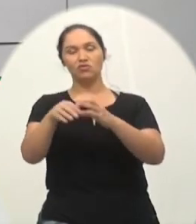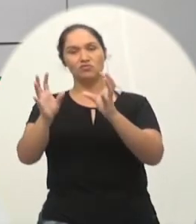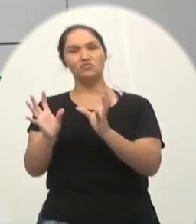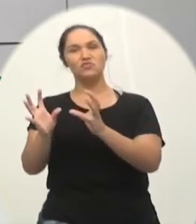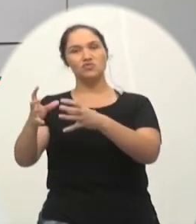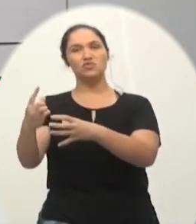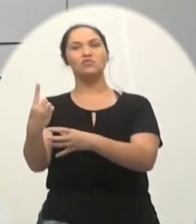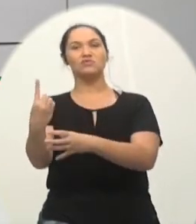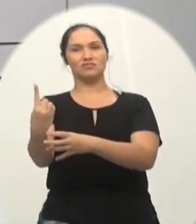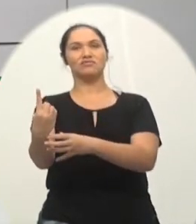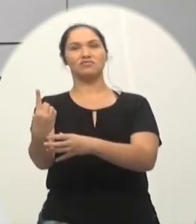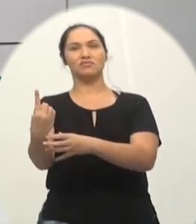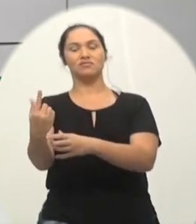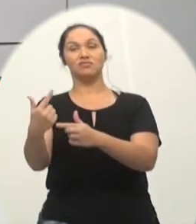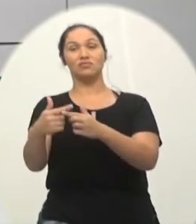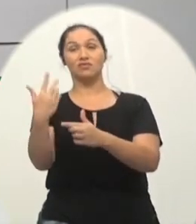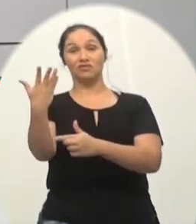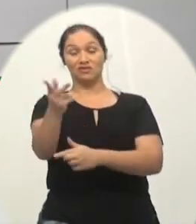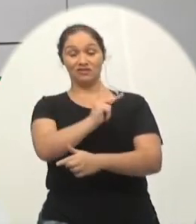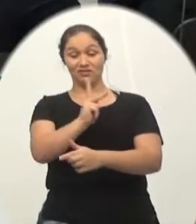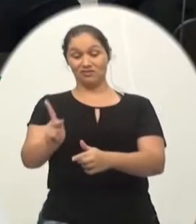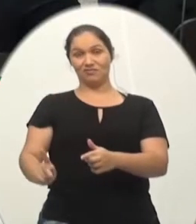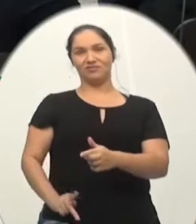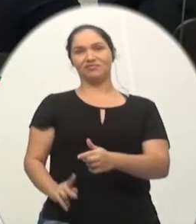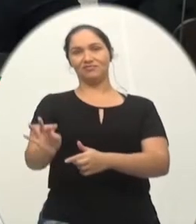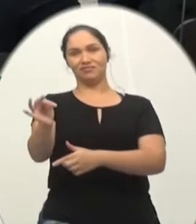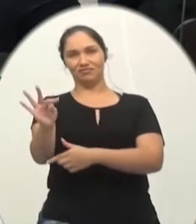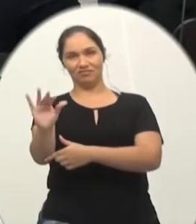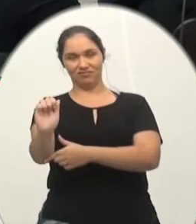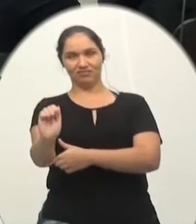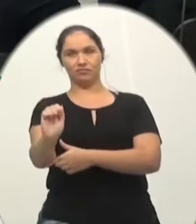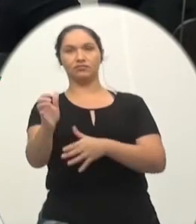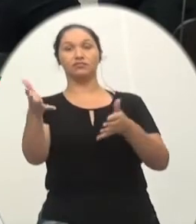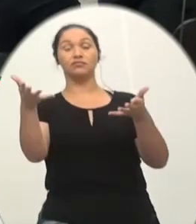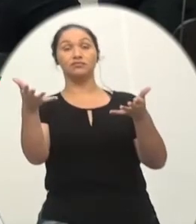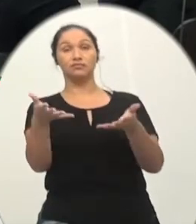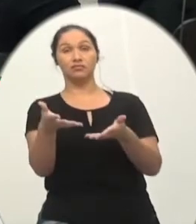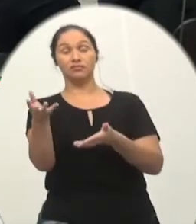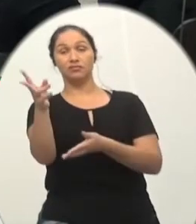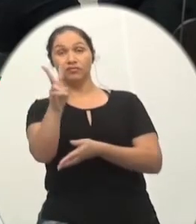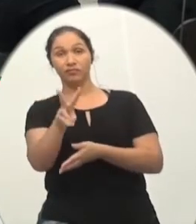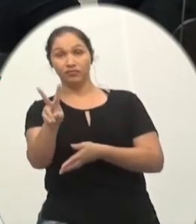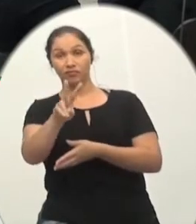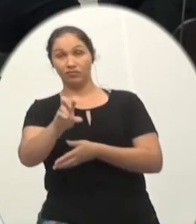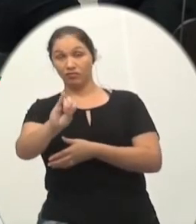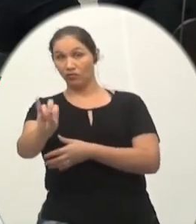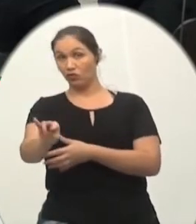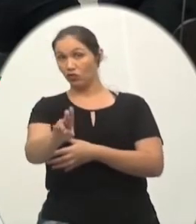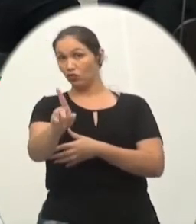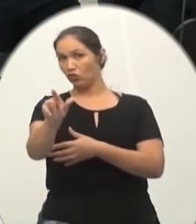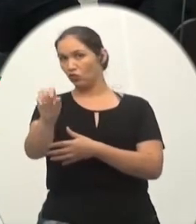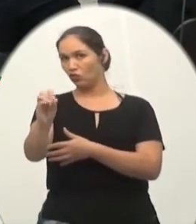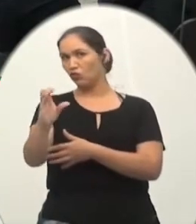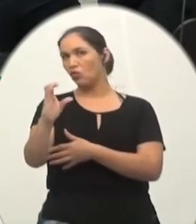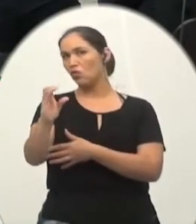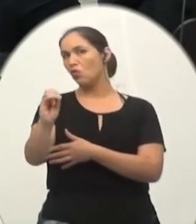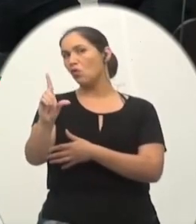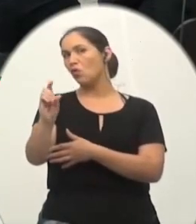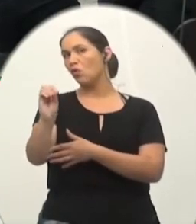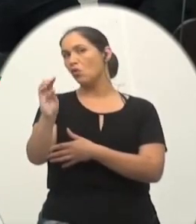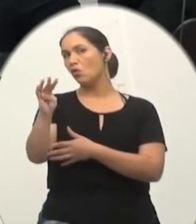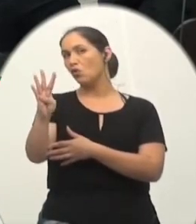senhor presidirá a presidência dessa casa. Obrigado. Como vota o vereador Júlio Colombo, do PSB?